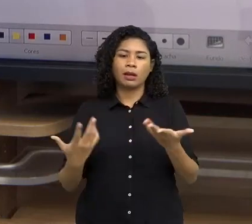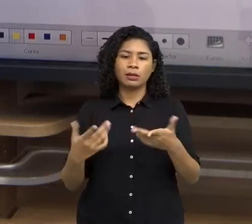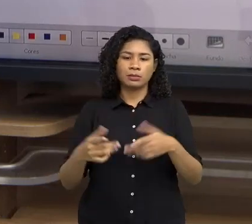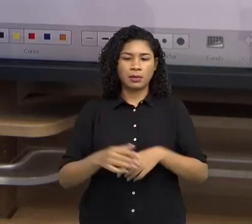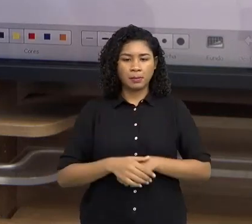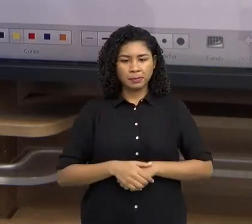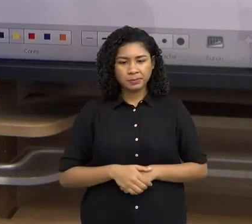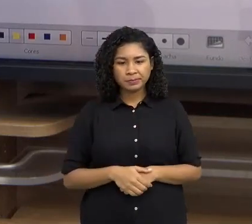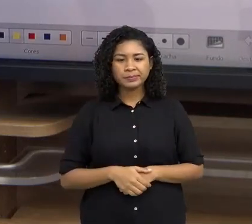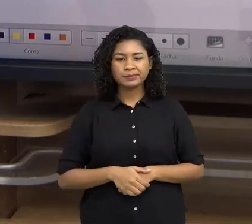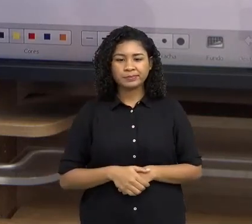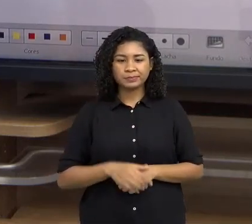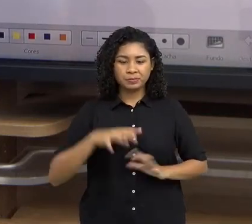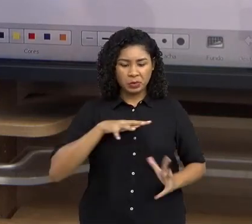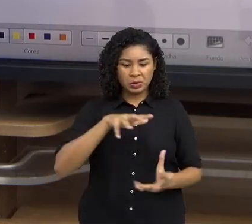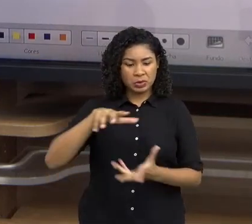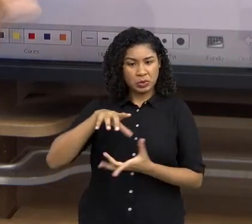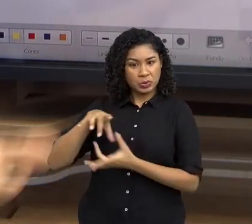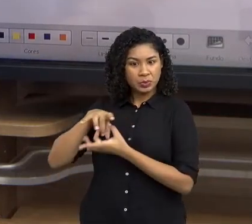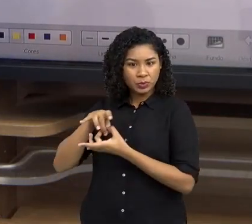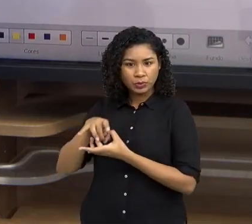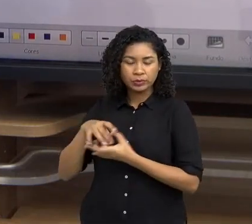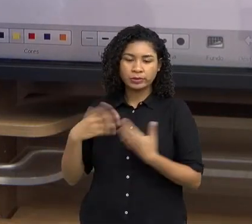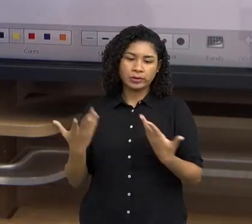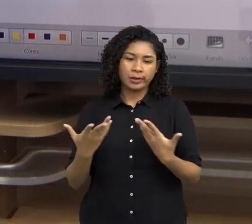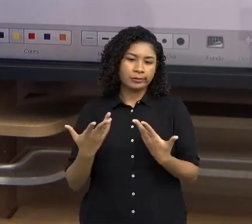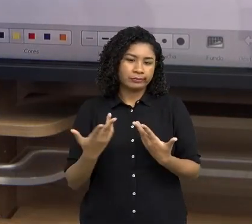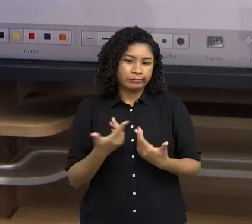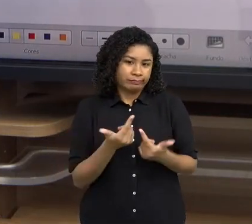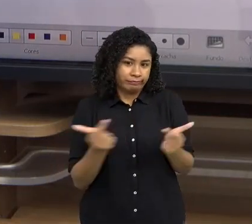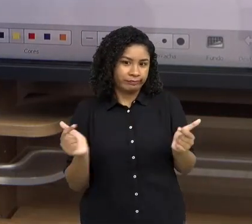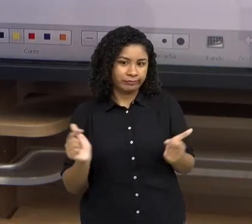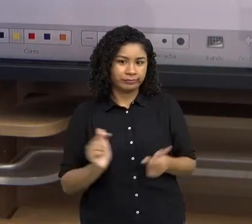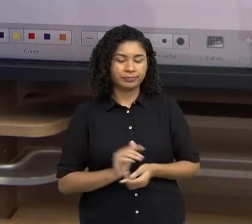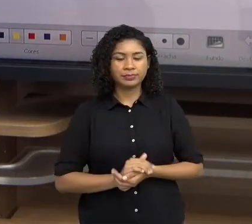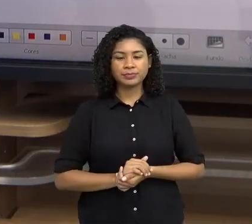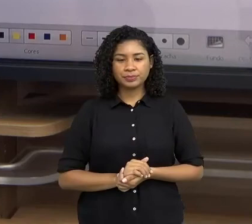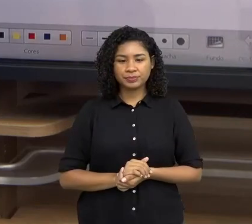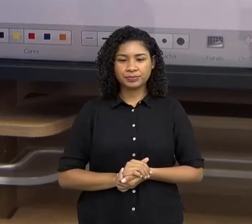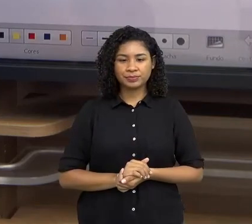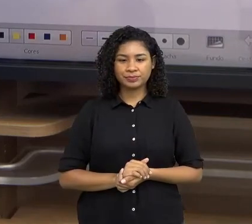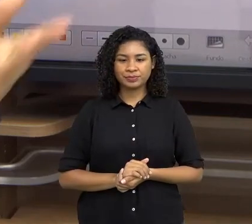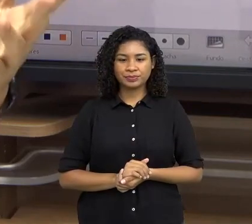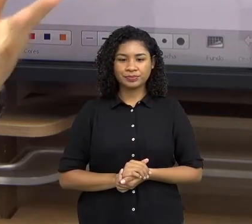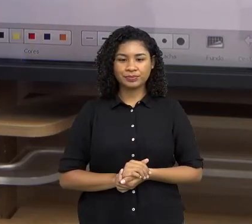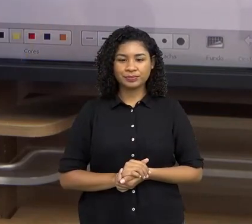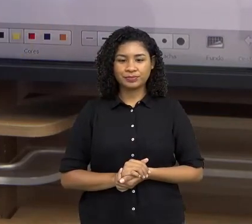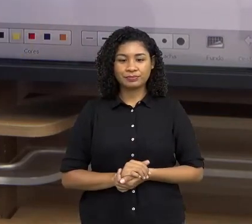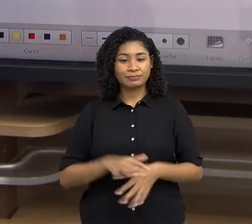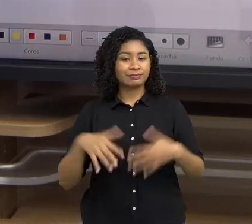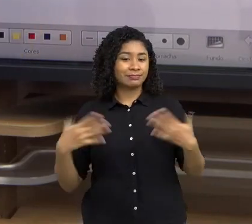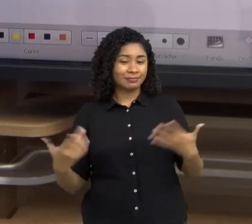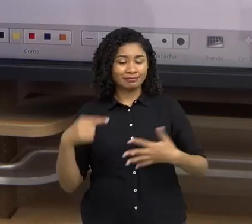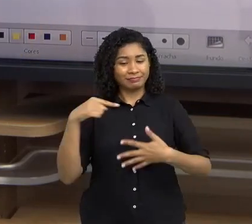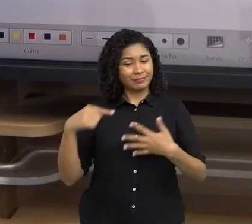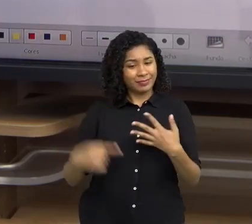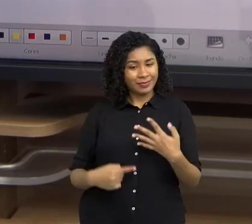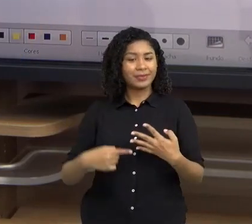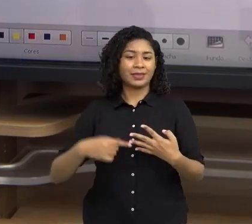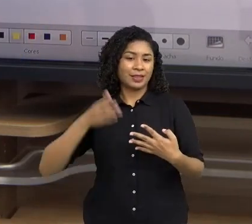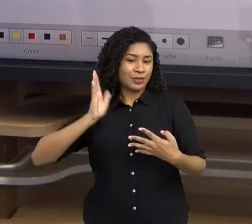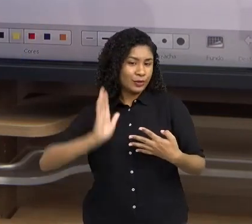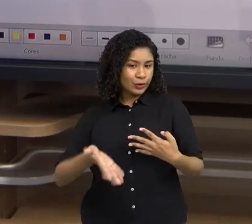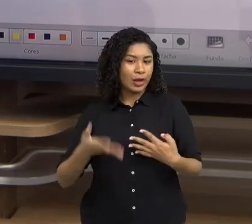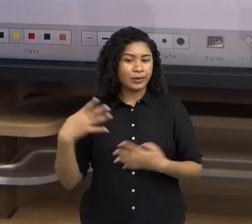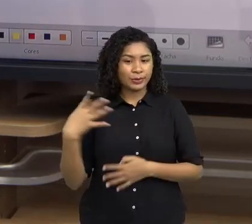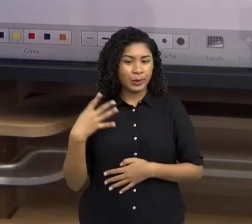grandes corporações aí no mundo globalizado, pelo menos não da grande maioria. Pessoal, essas foram as 4 questões do